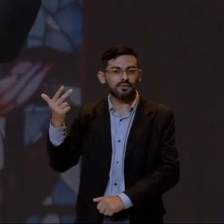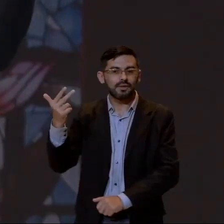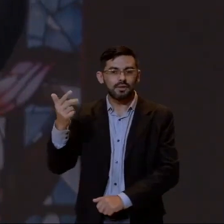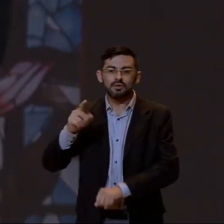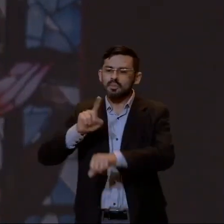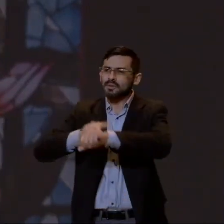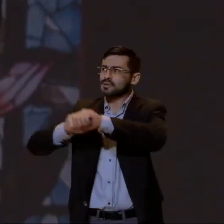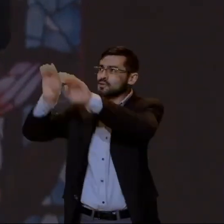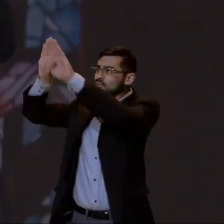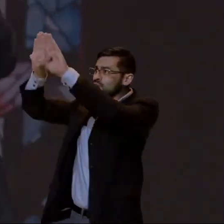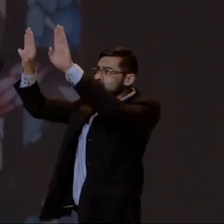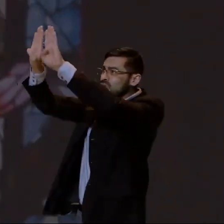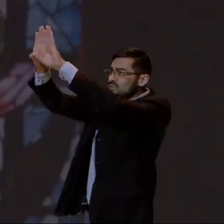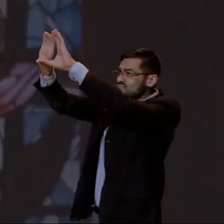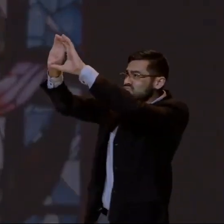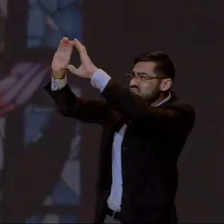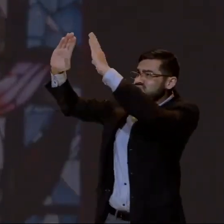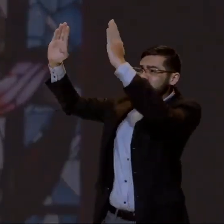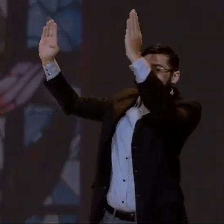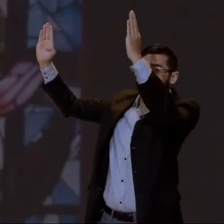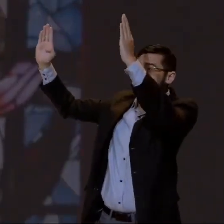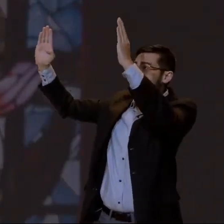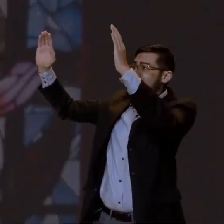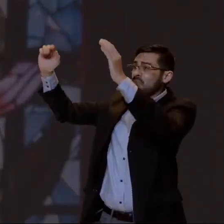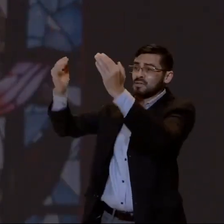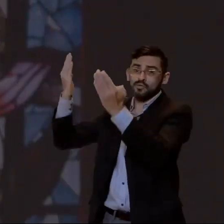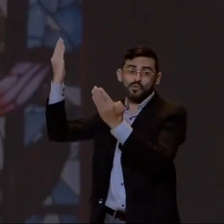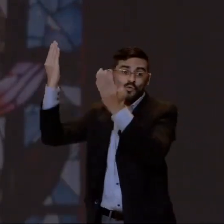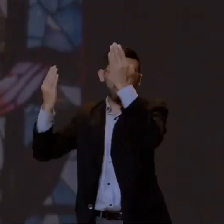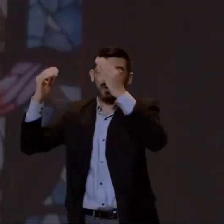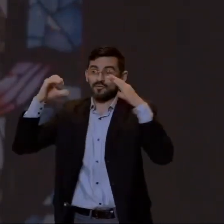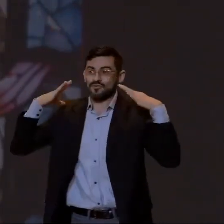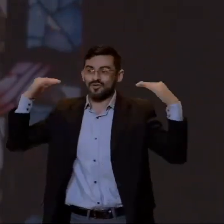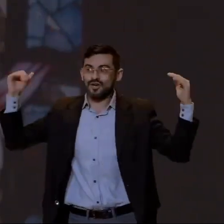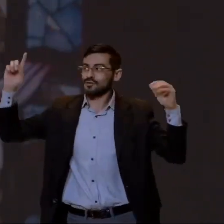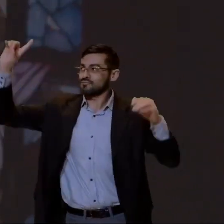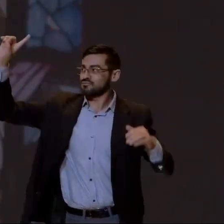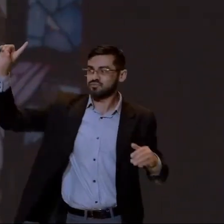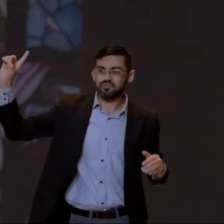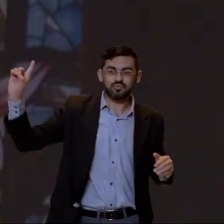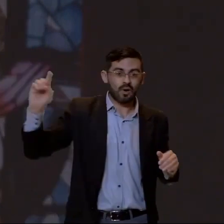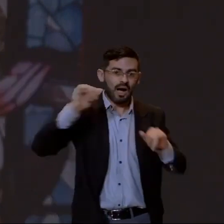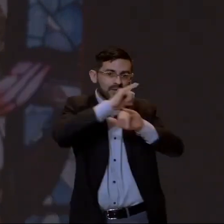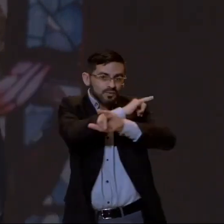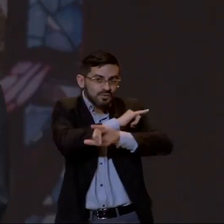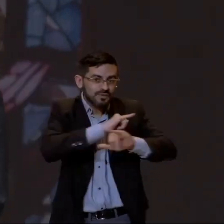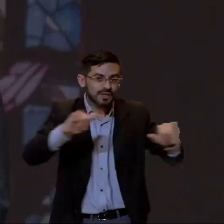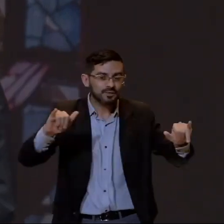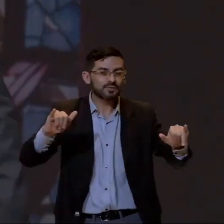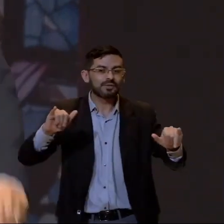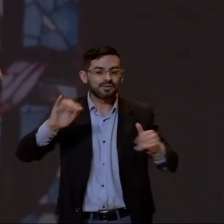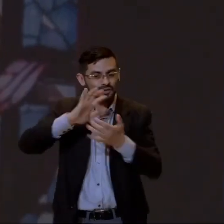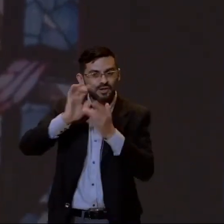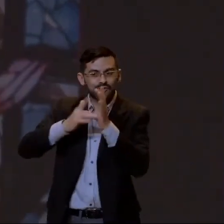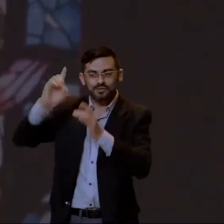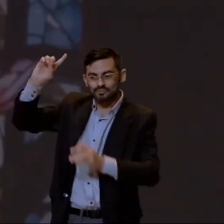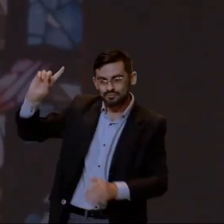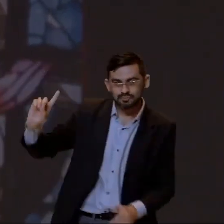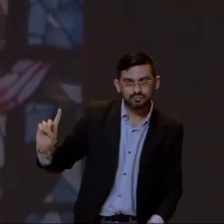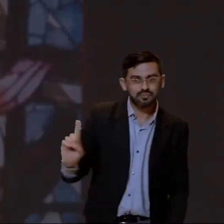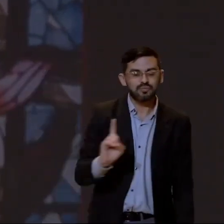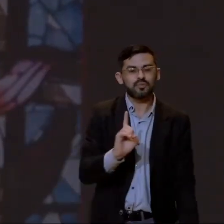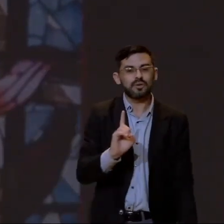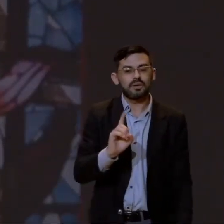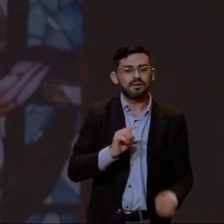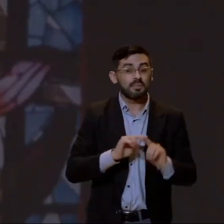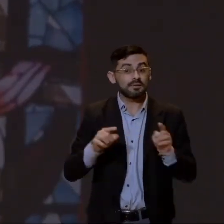céu se abre, um coral de anjos aparece, anunciando que o Filho de Deus viria ao mundo. Mas antes mesmo